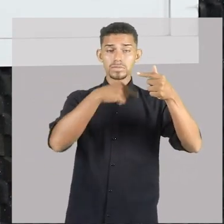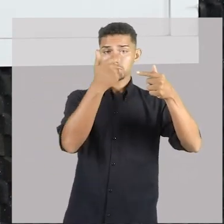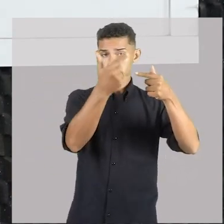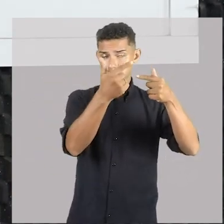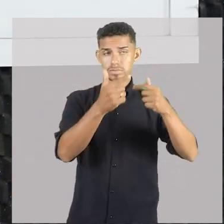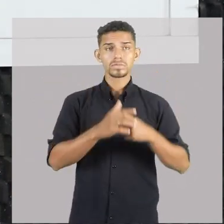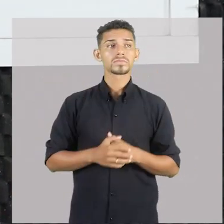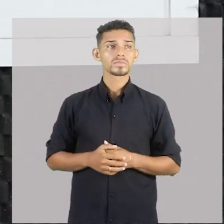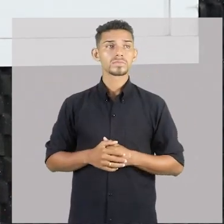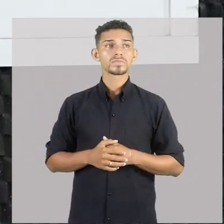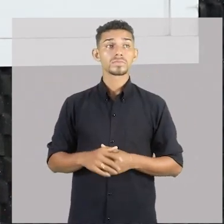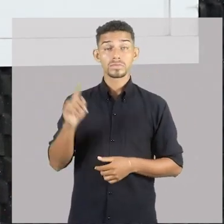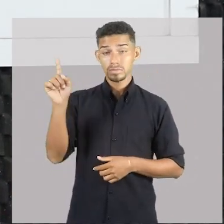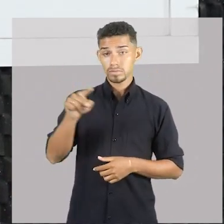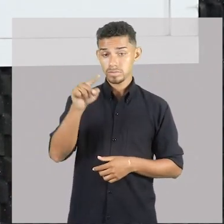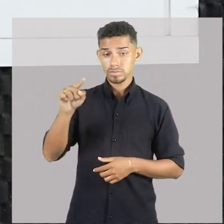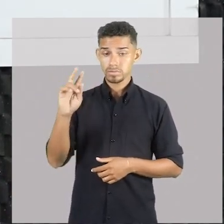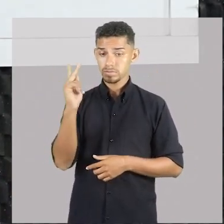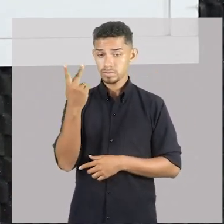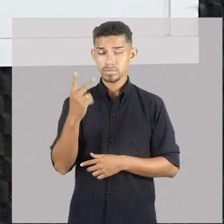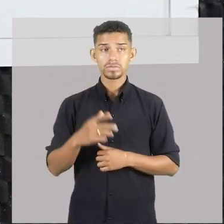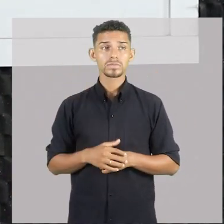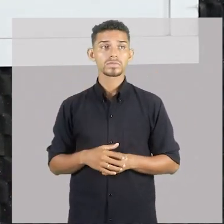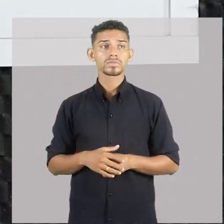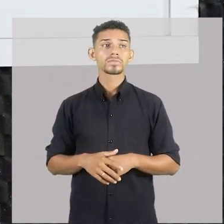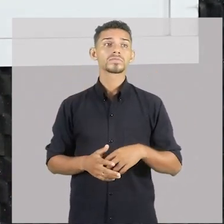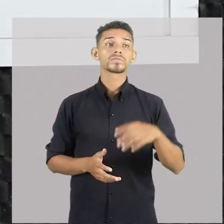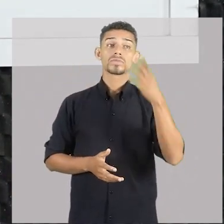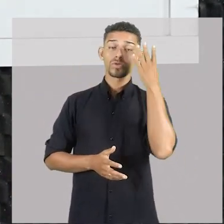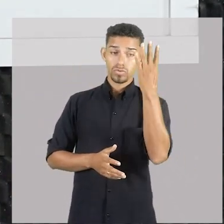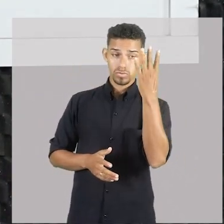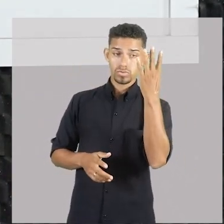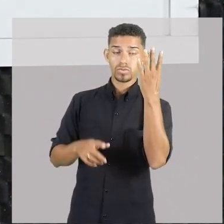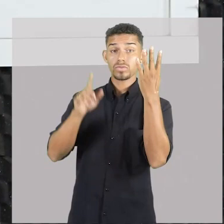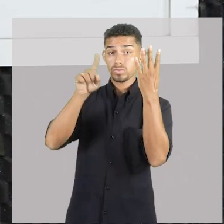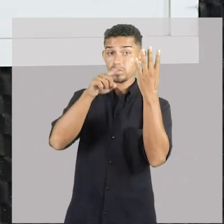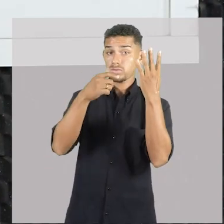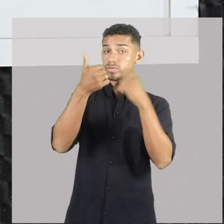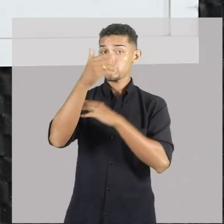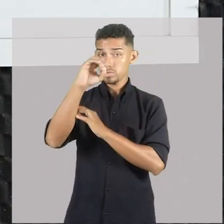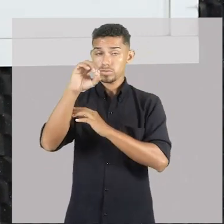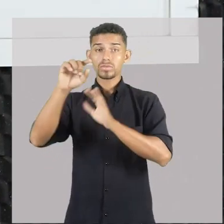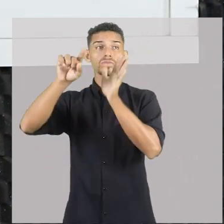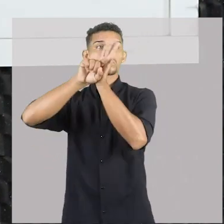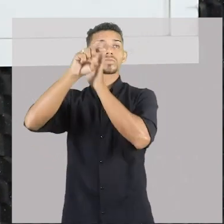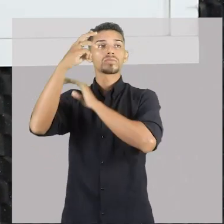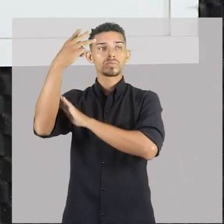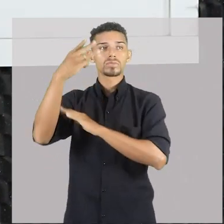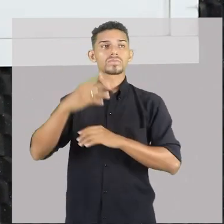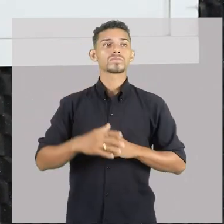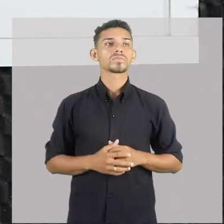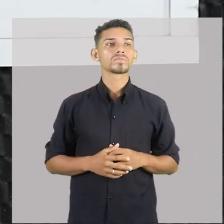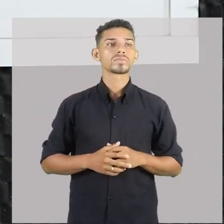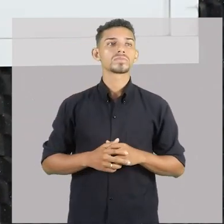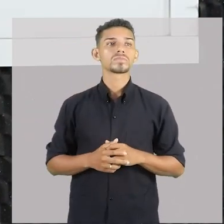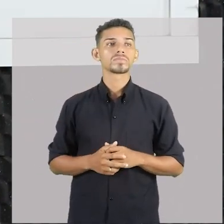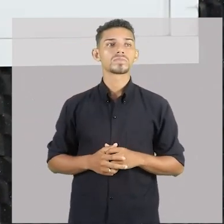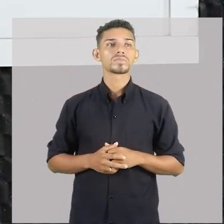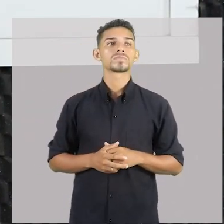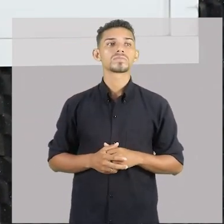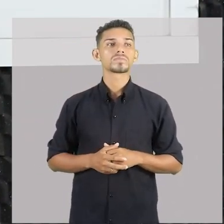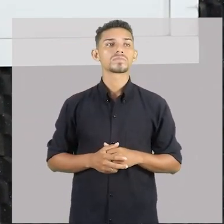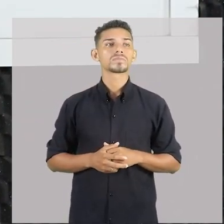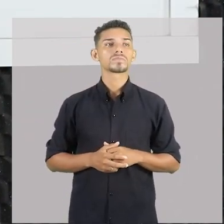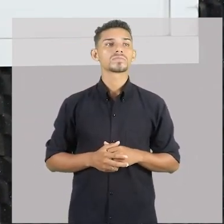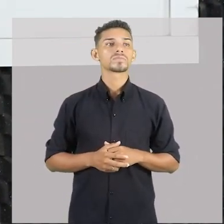Vezes a altura, que é isso, ó, 4, vezes 10 elevado a menos 3, como eu falei para